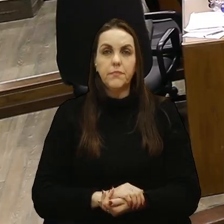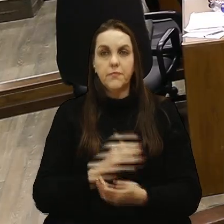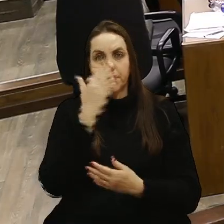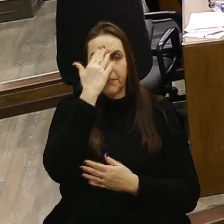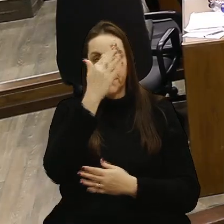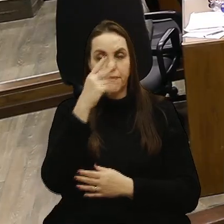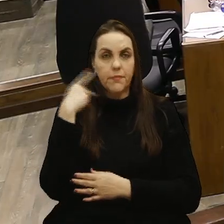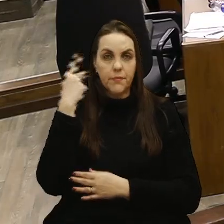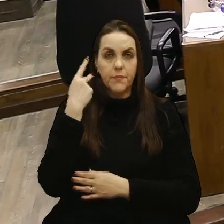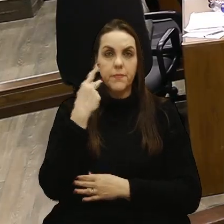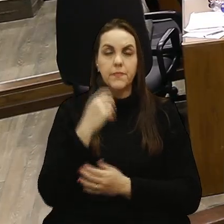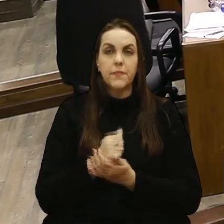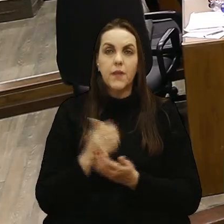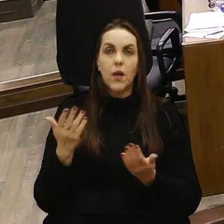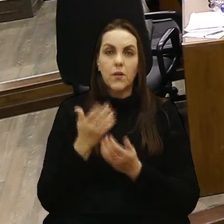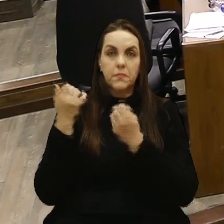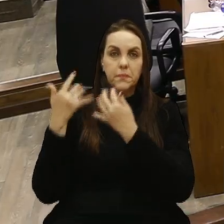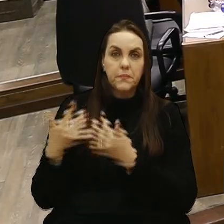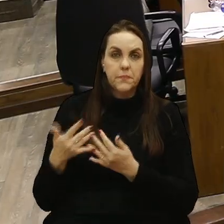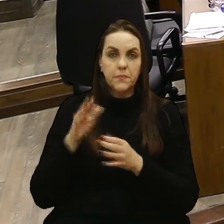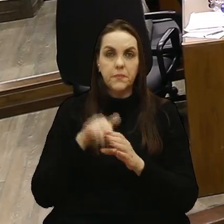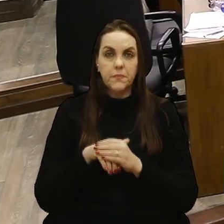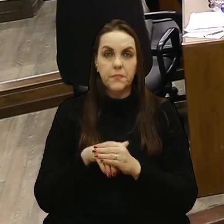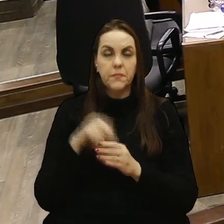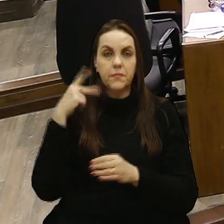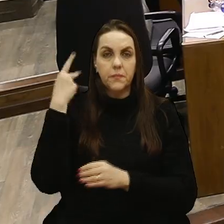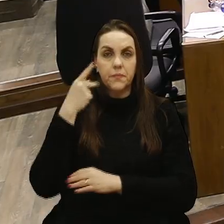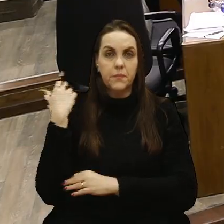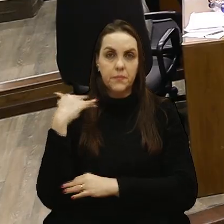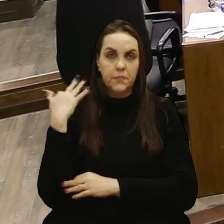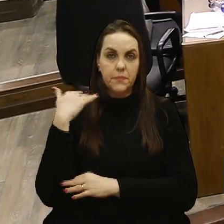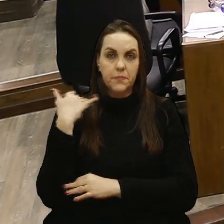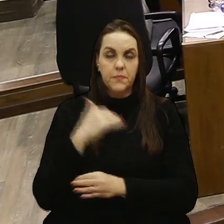Obrigado, vereador. Para declarar o voto, vereadora Andressa Marques.